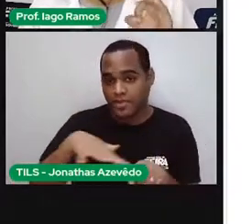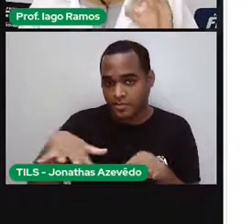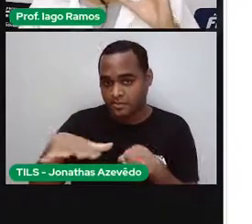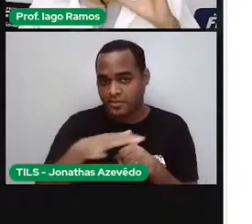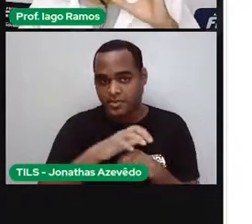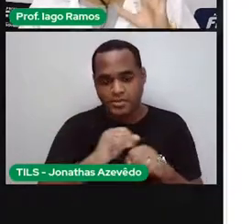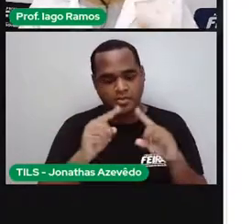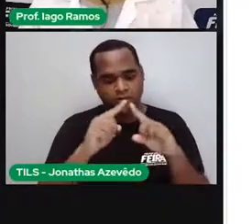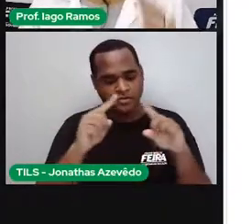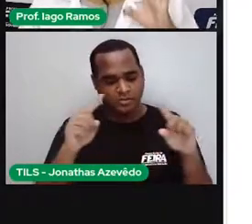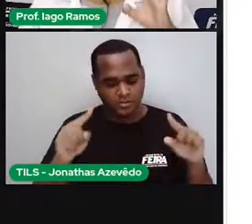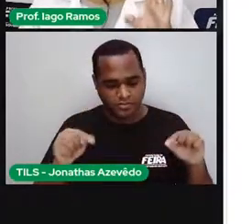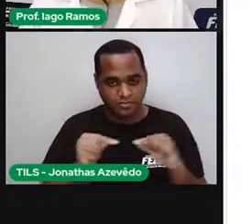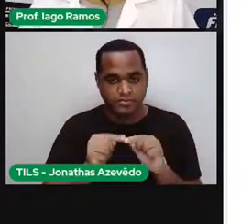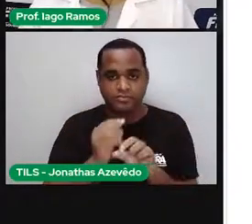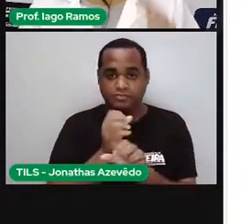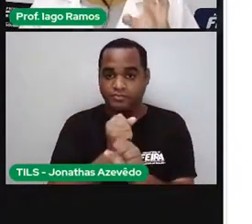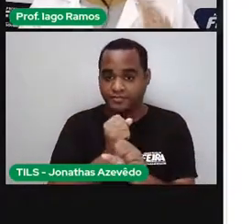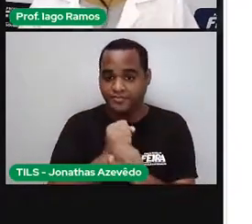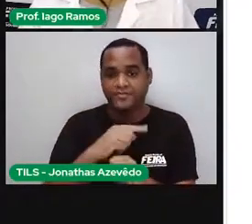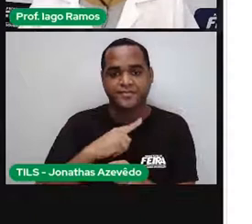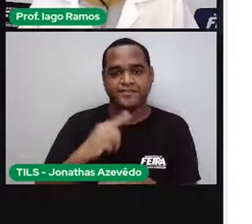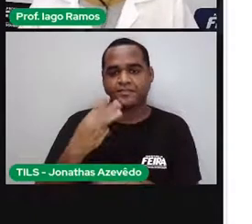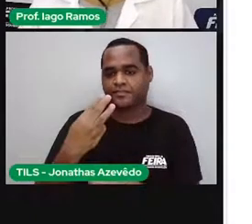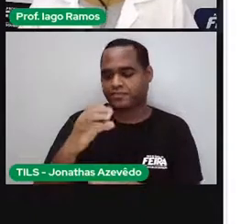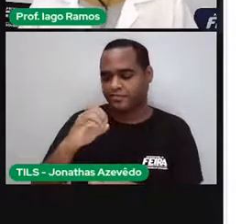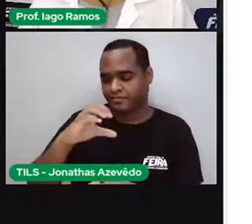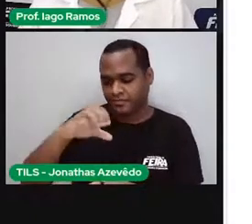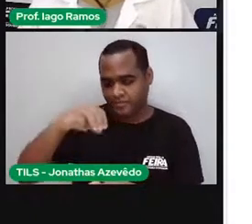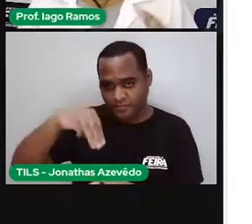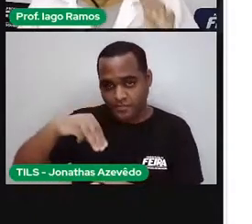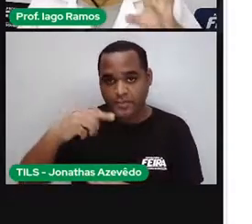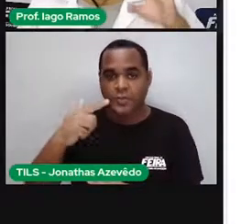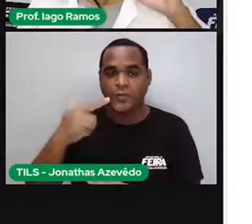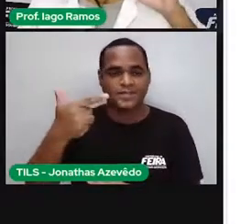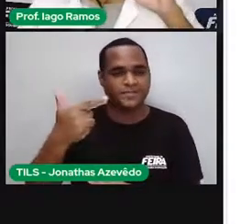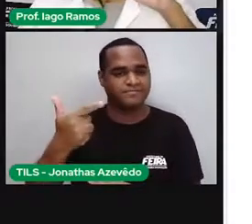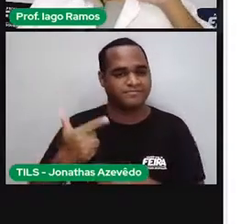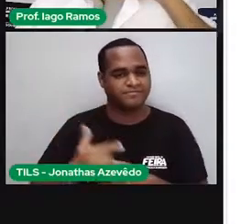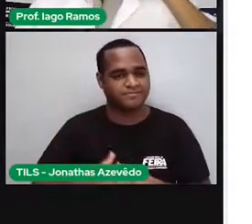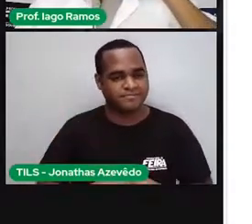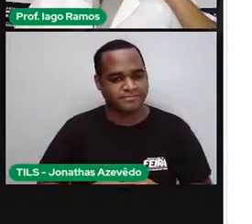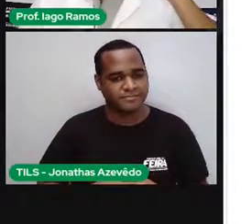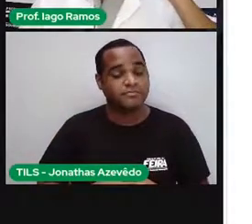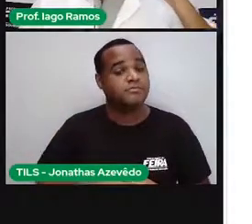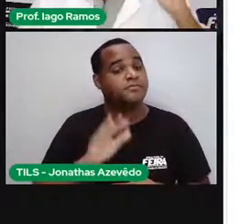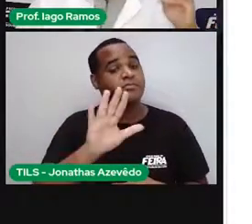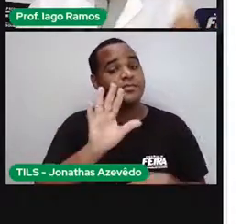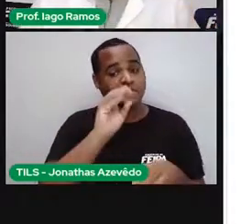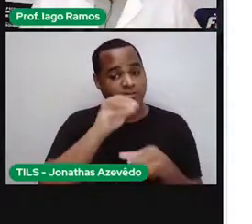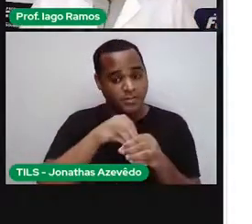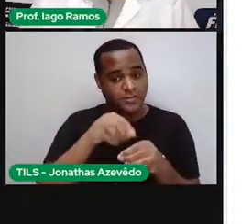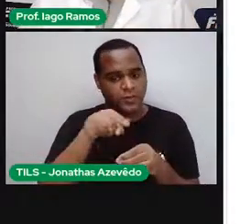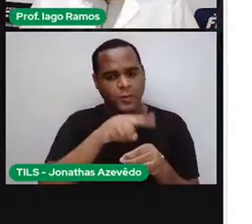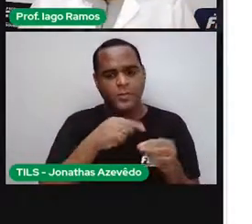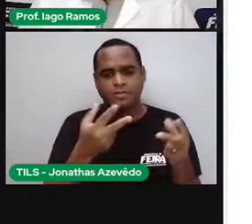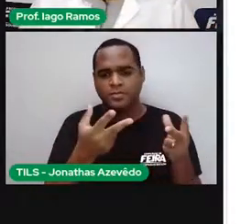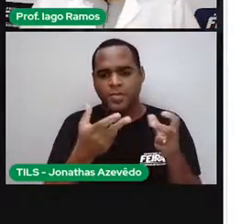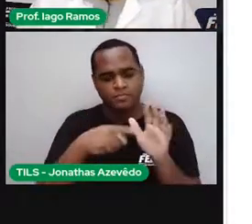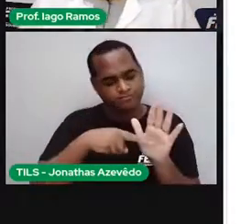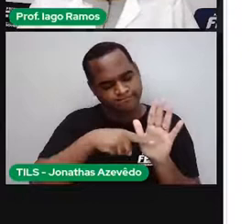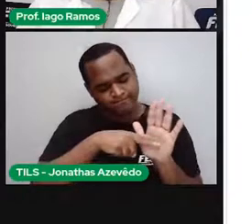daria 30 cm quadrados mais assim dentro da nossa